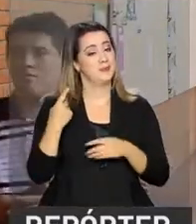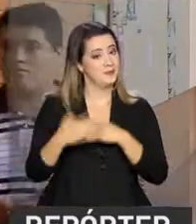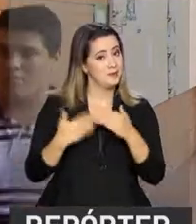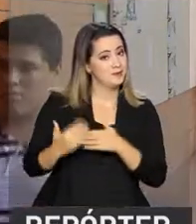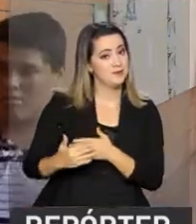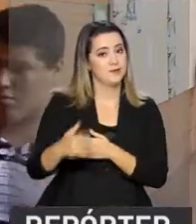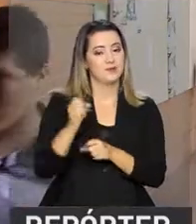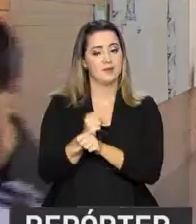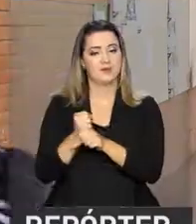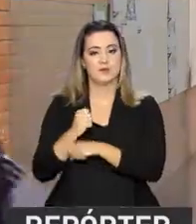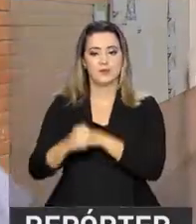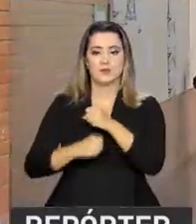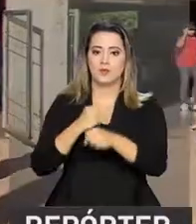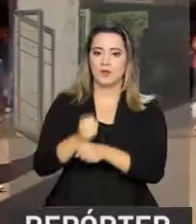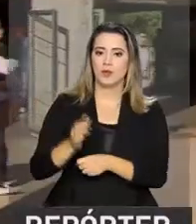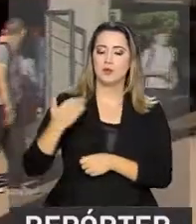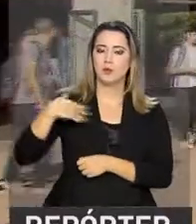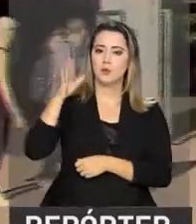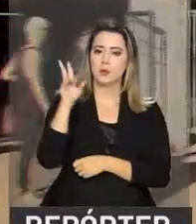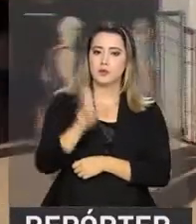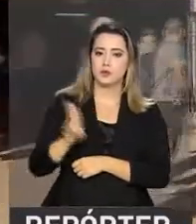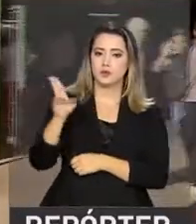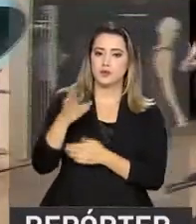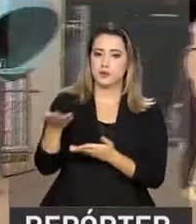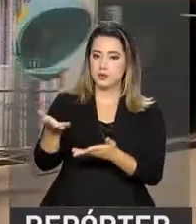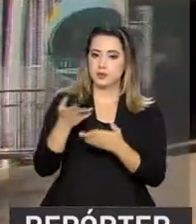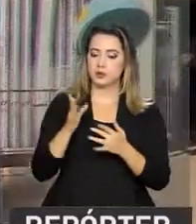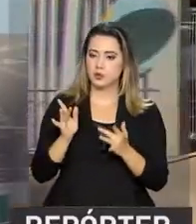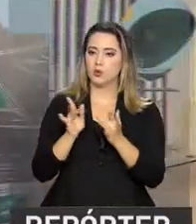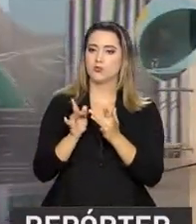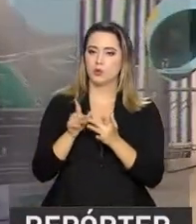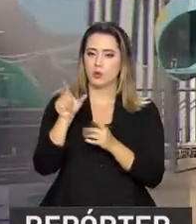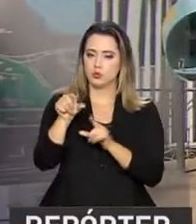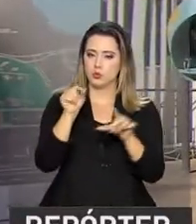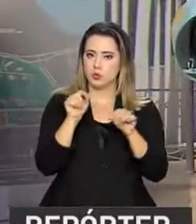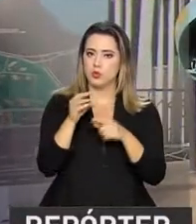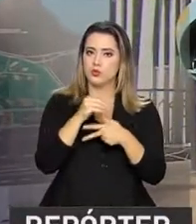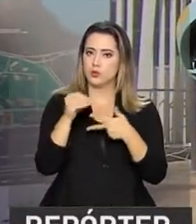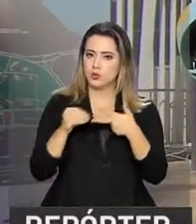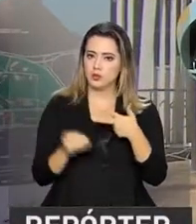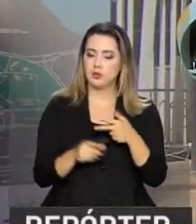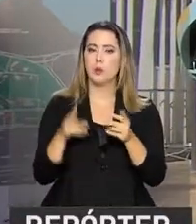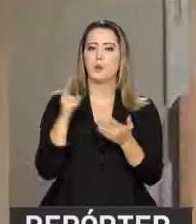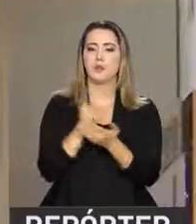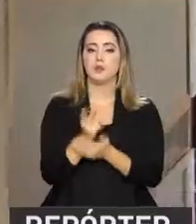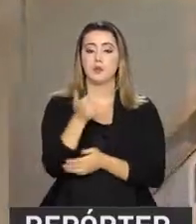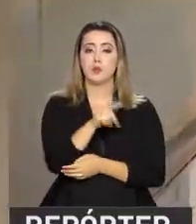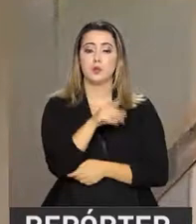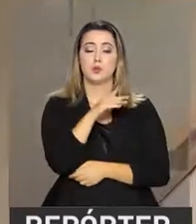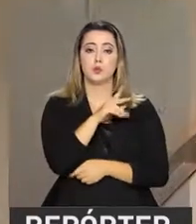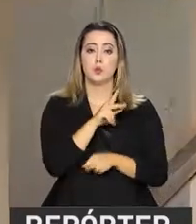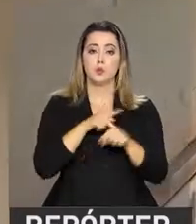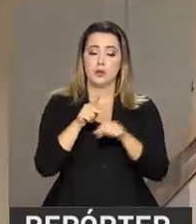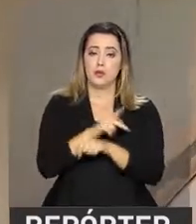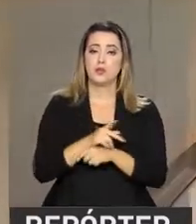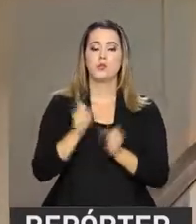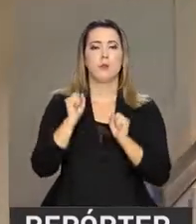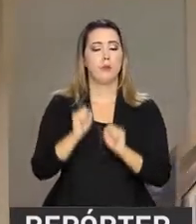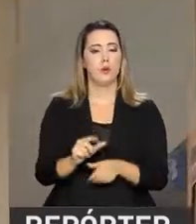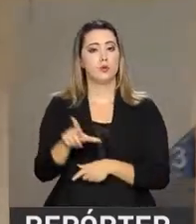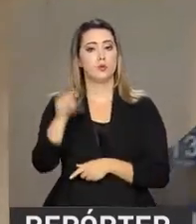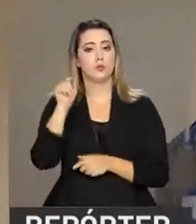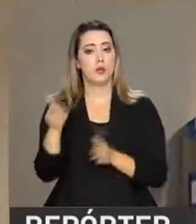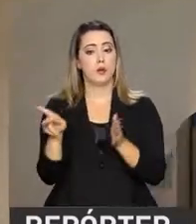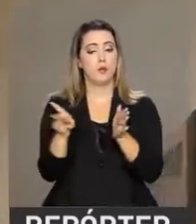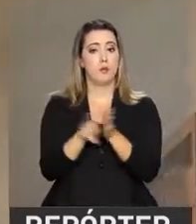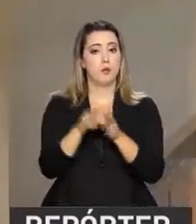cresce o número de universidades que aceitam alunos selecionados no enem inclusive no exterior estudantes brasileiros podem usar a